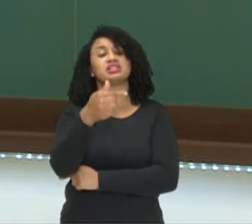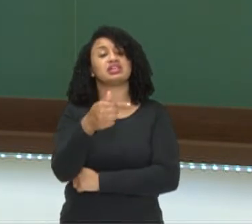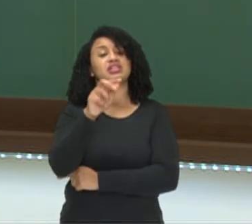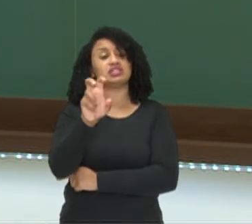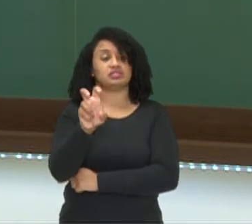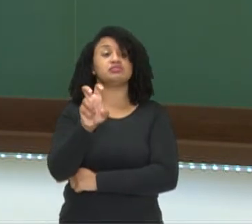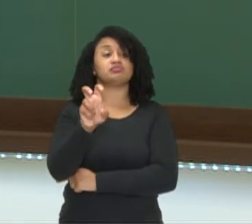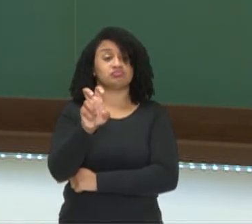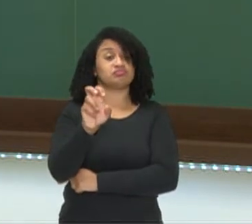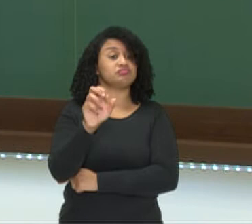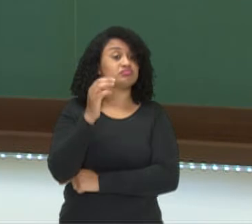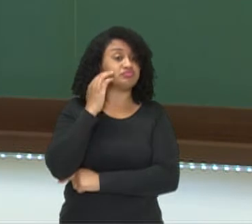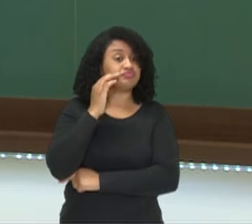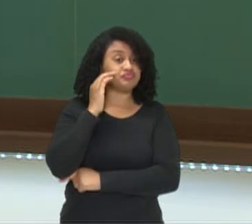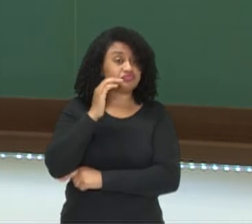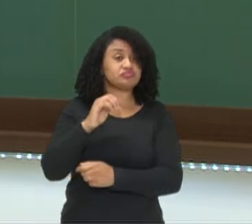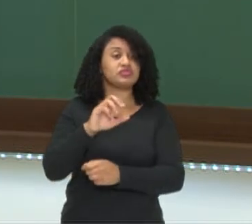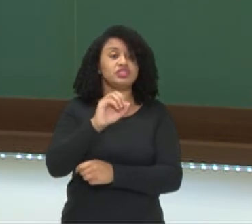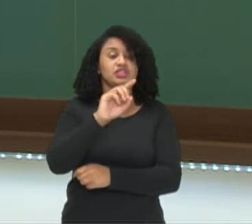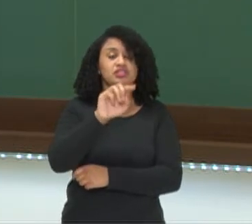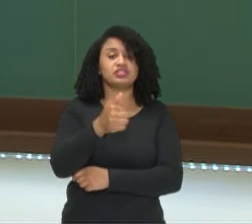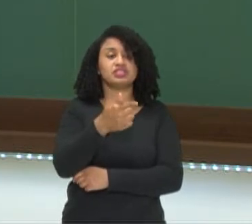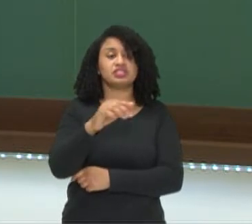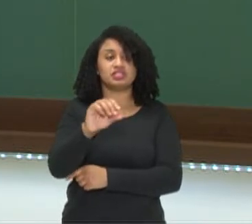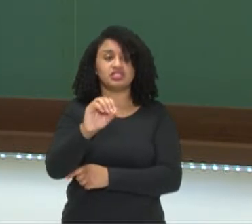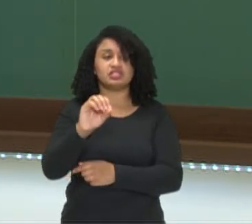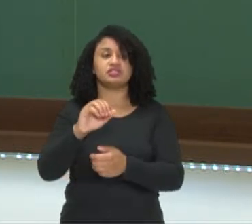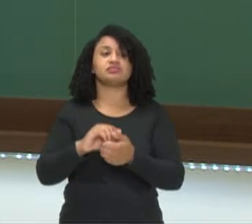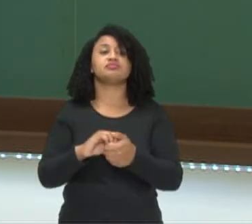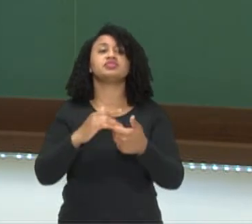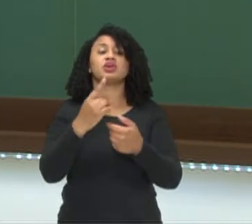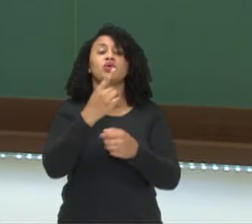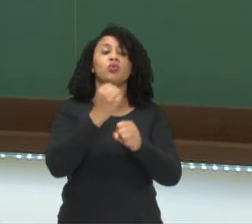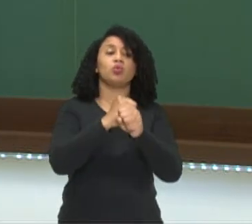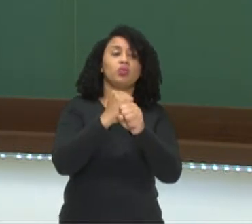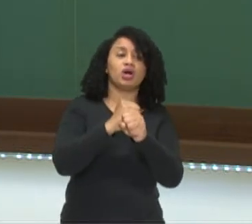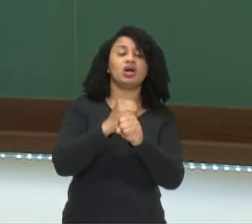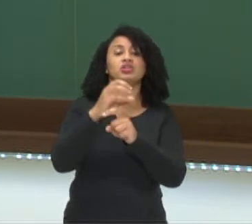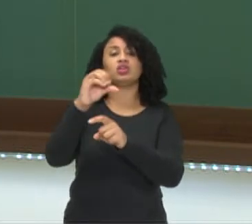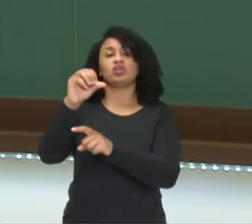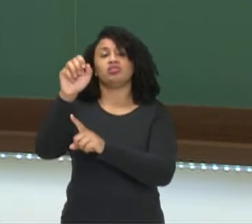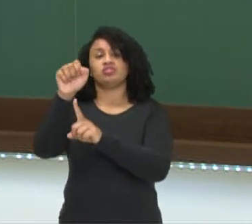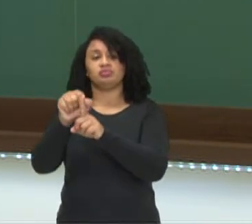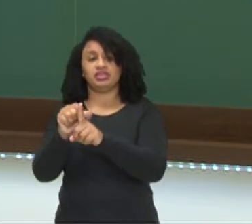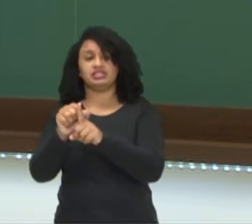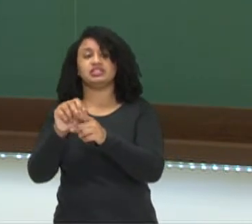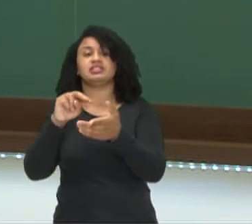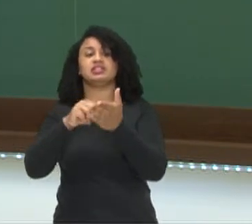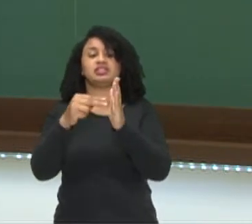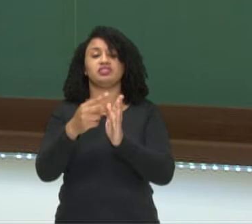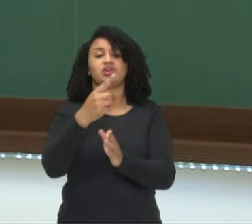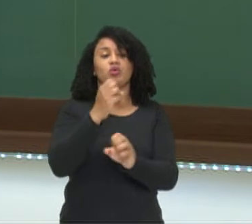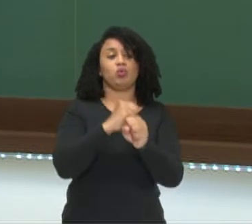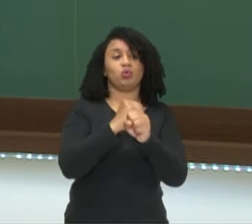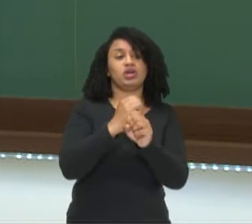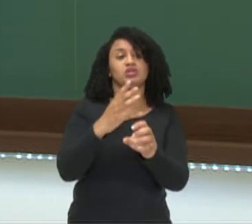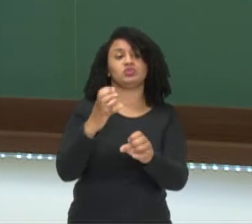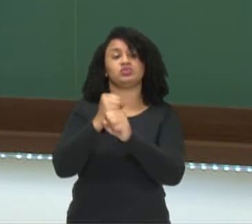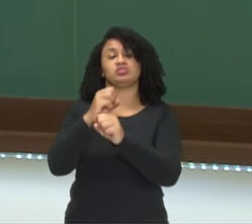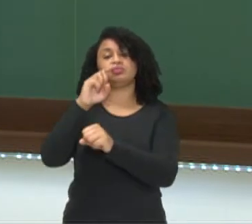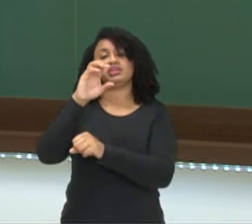0,75, ok? 0,75. Então, 1 ano e 9 meses são 1 ano